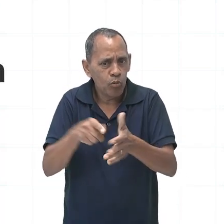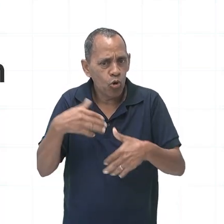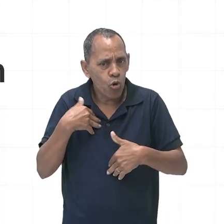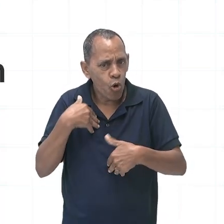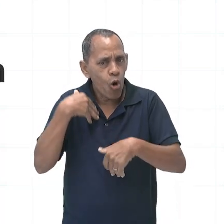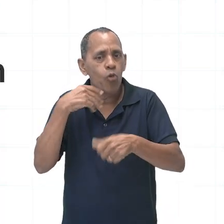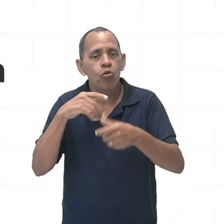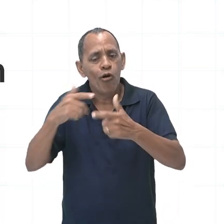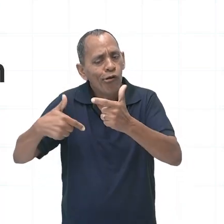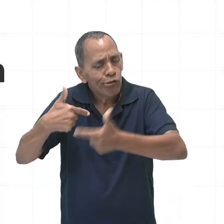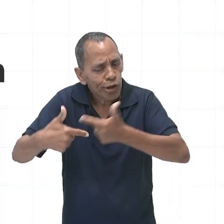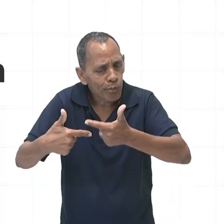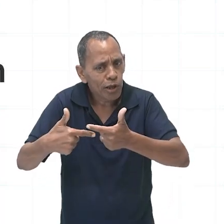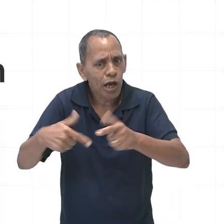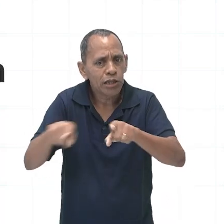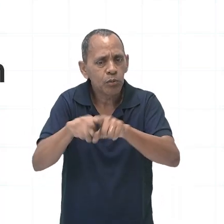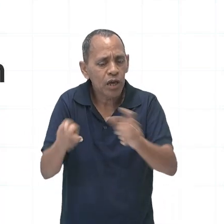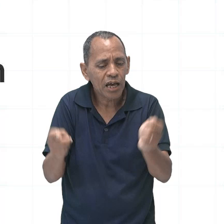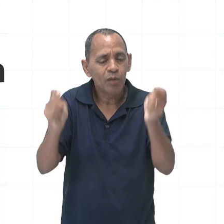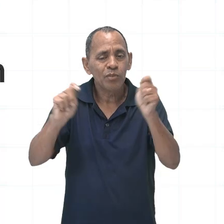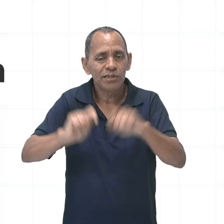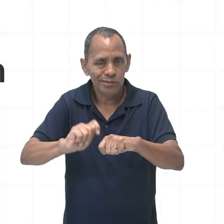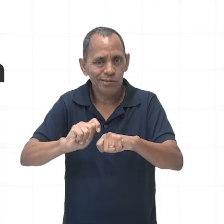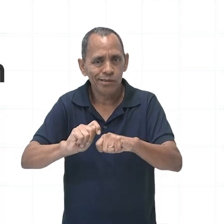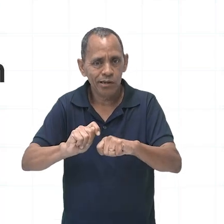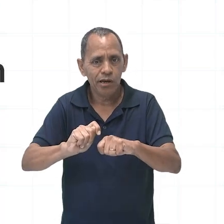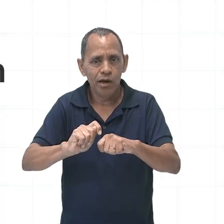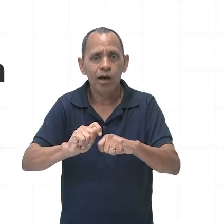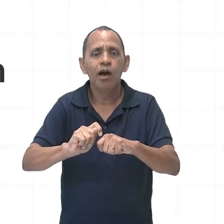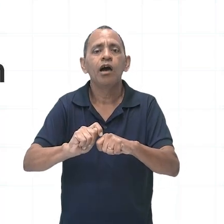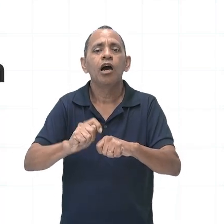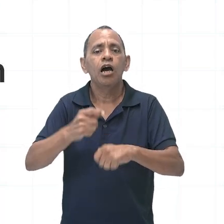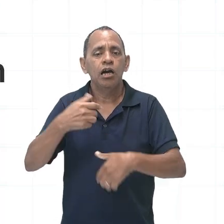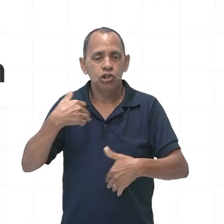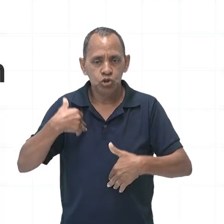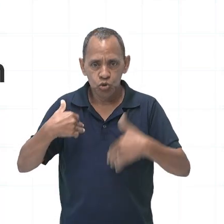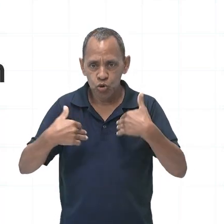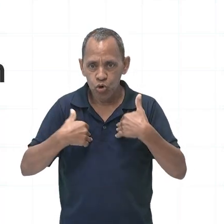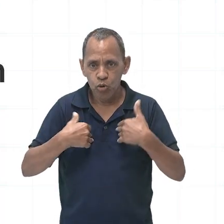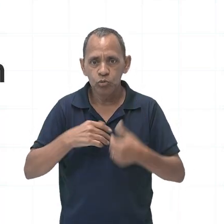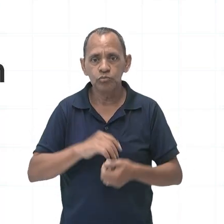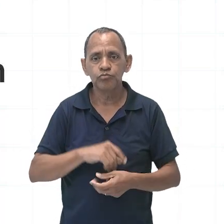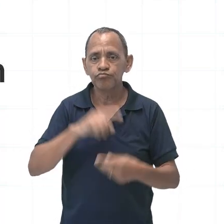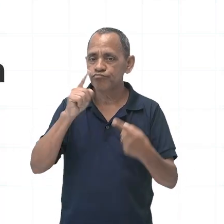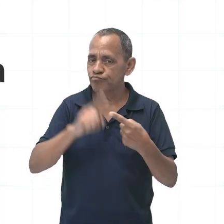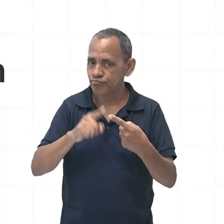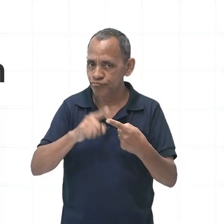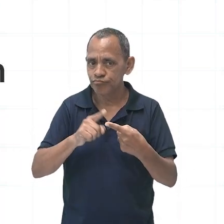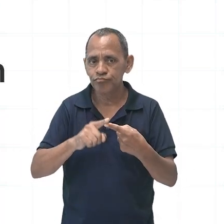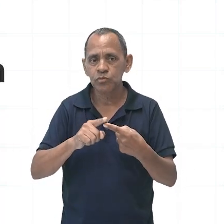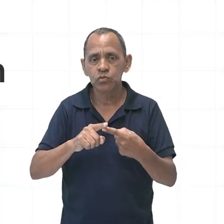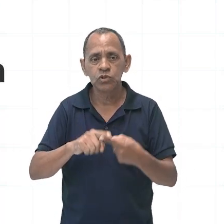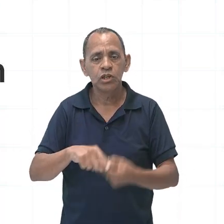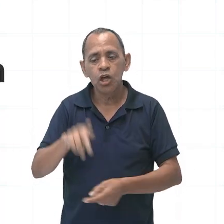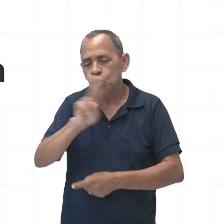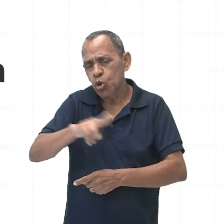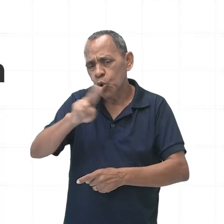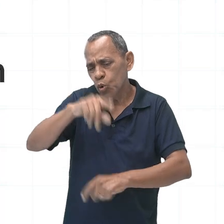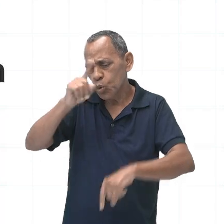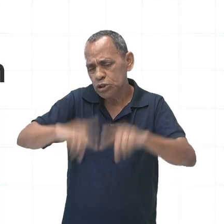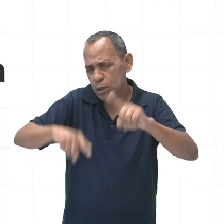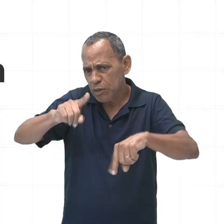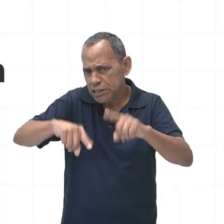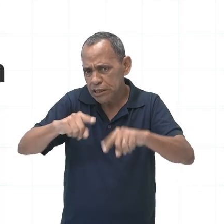né, e melhorar essas capacidades físicas. Então, nesse caso da calistenia, você não utiliza nenhum implemento,